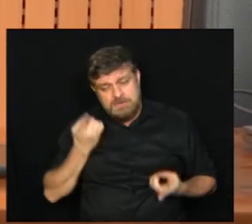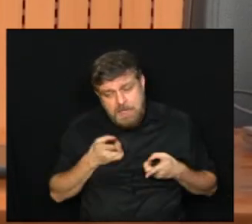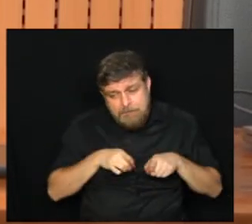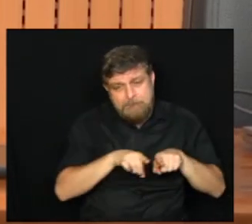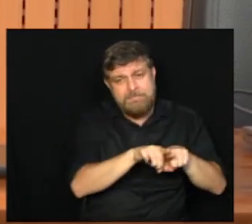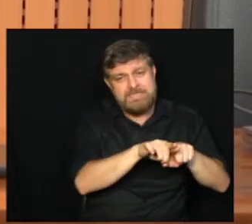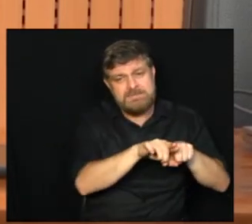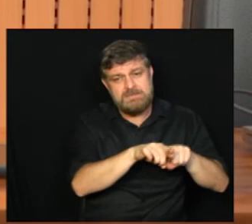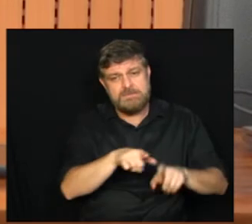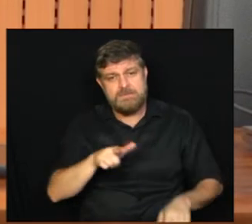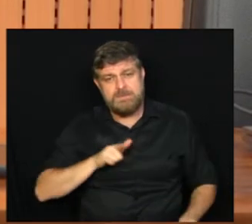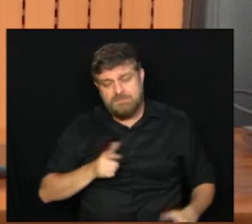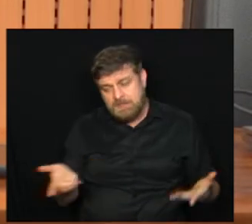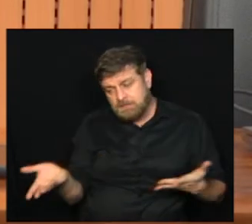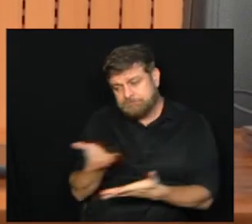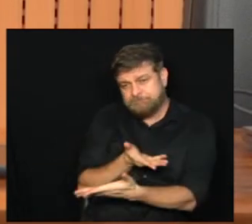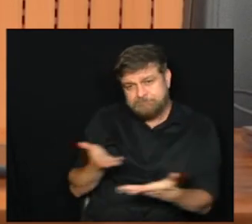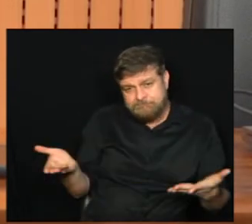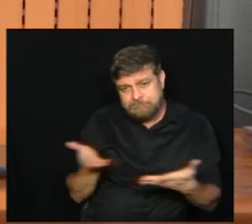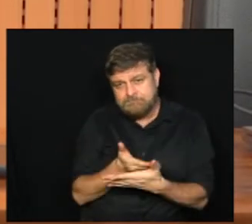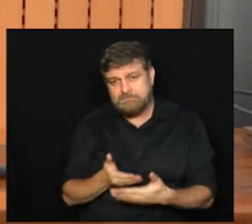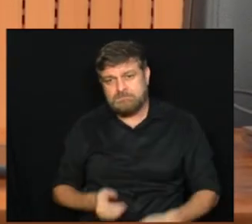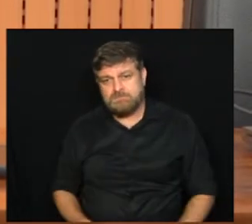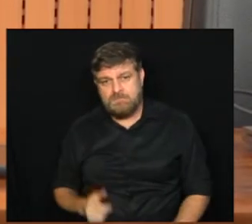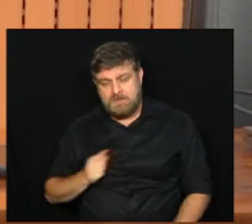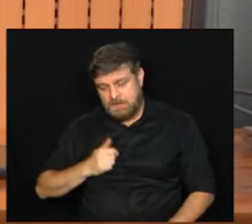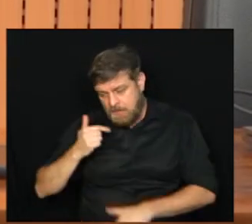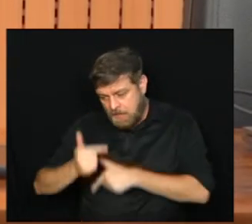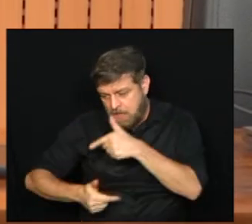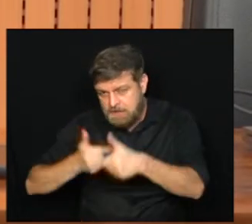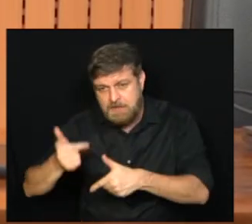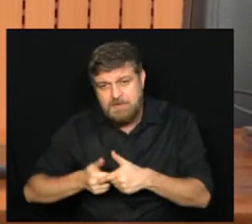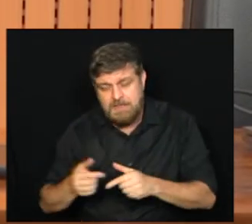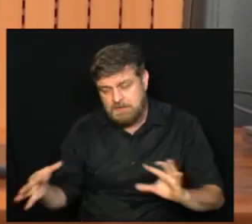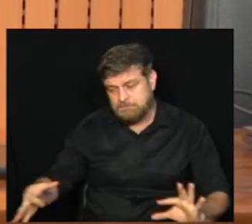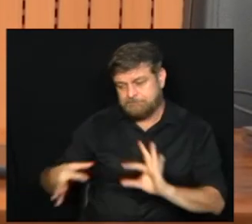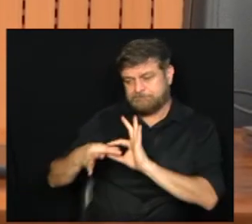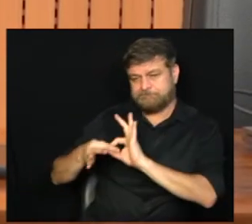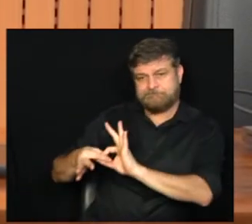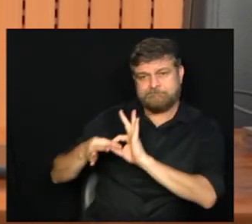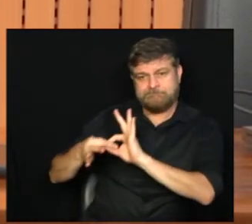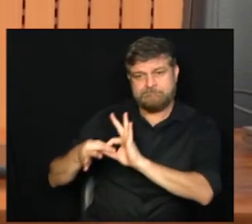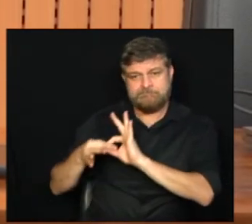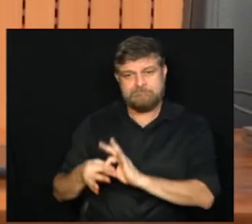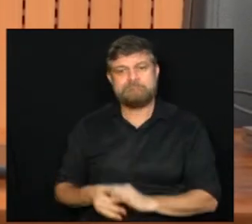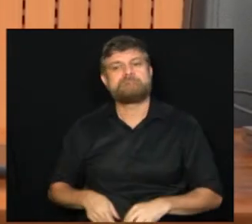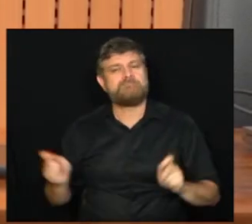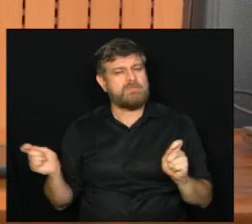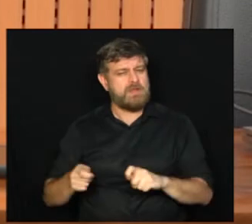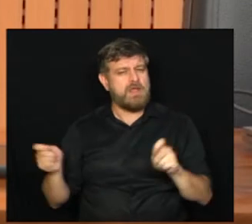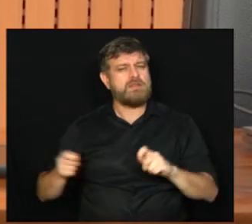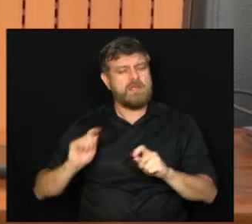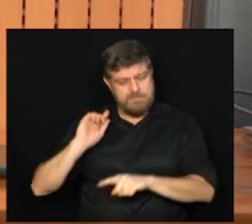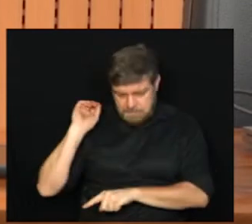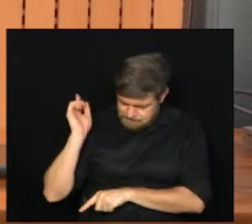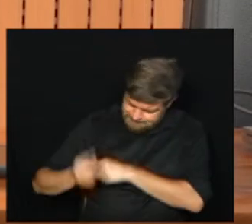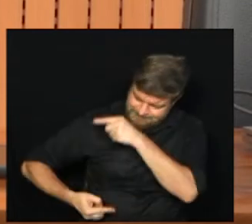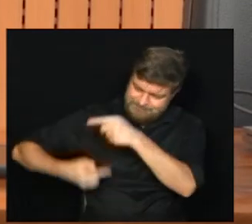essa questão da intersetorialidade, e construindo junto, envolvendo os vários atores, é o que vai dar um salto de